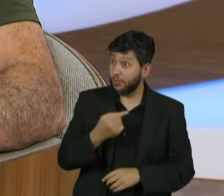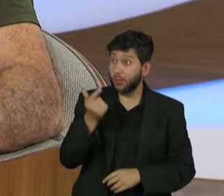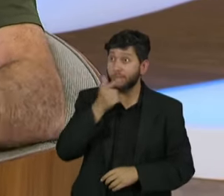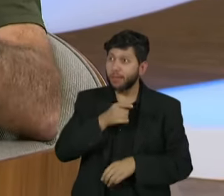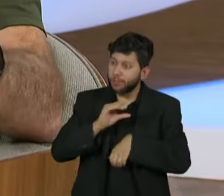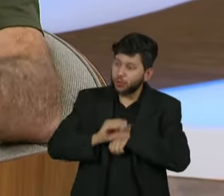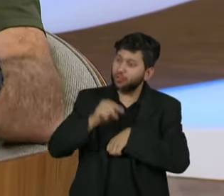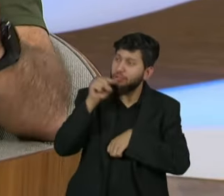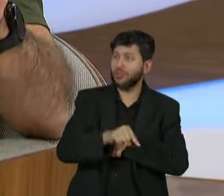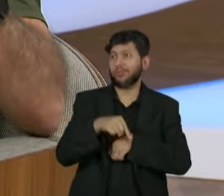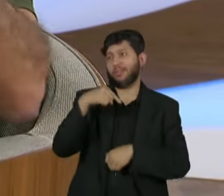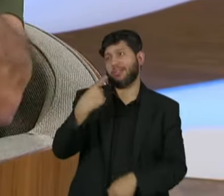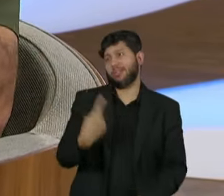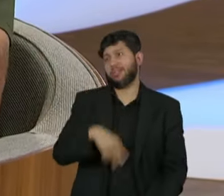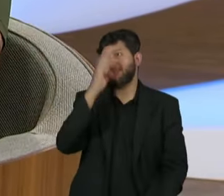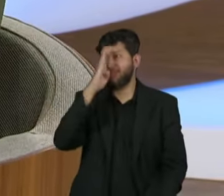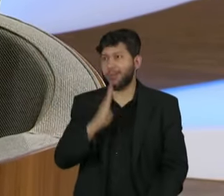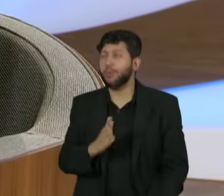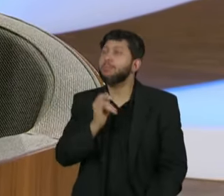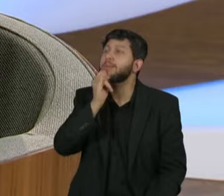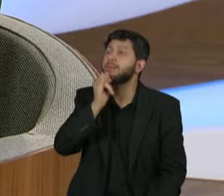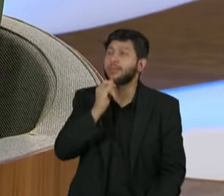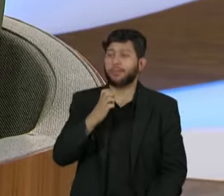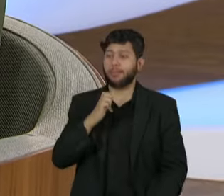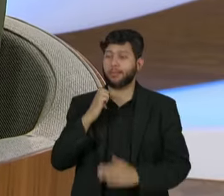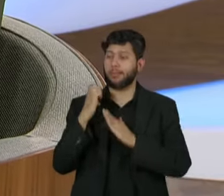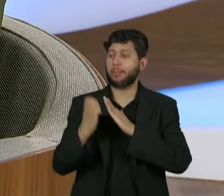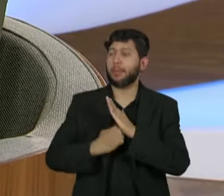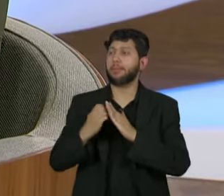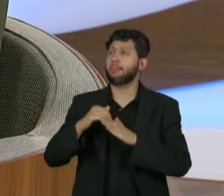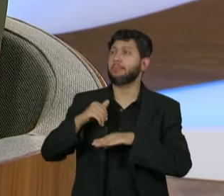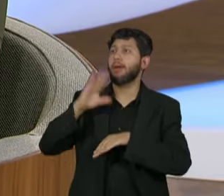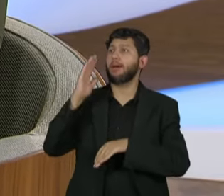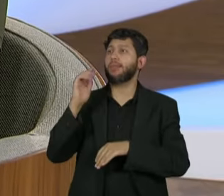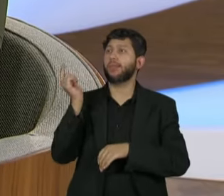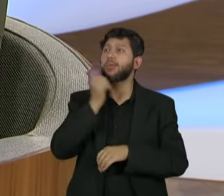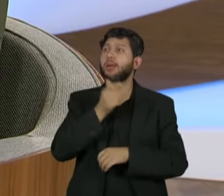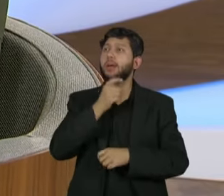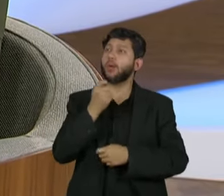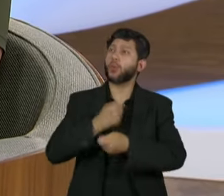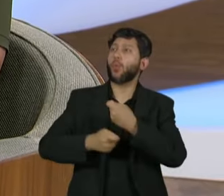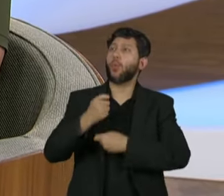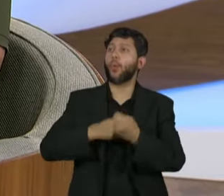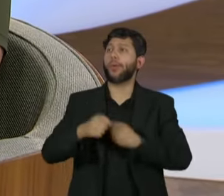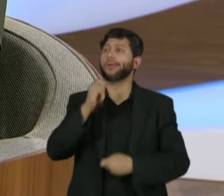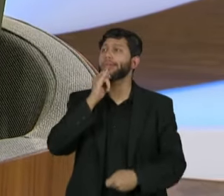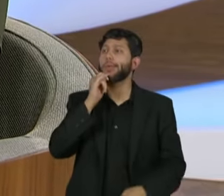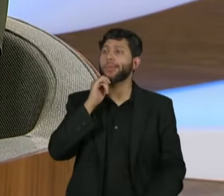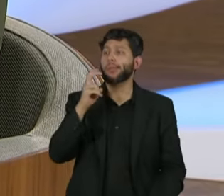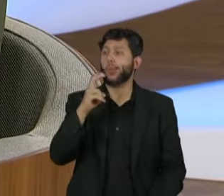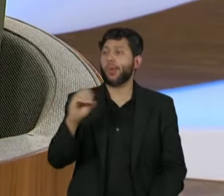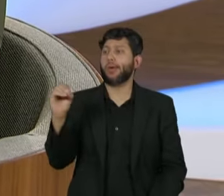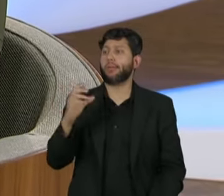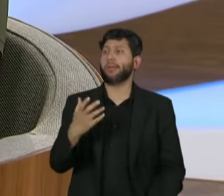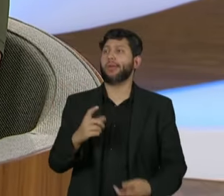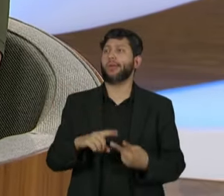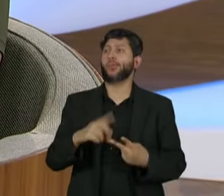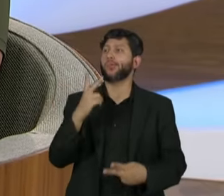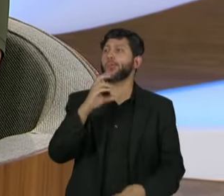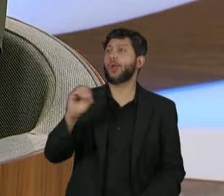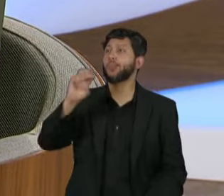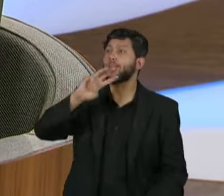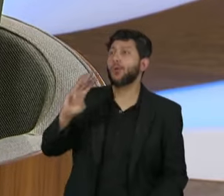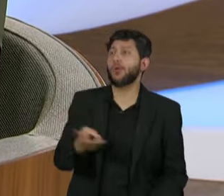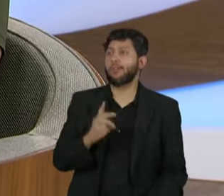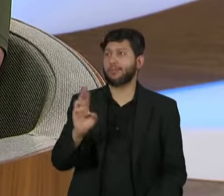nisso no Brasil por exemplo em ter muito mais empresas que fossem negócio de 50 a 200 milhões de reais em